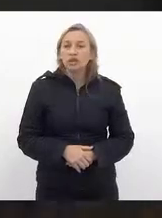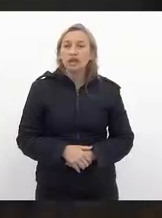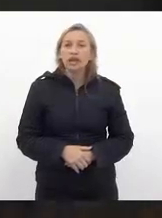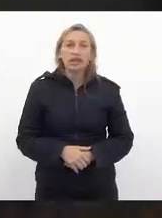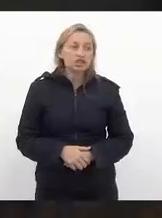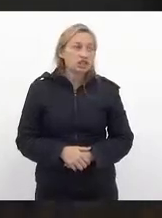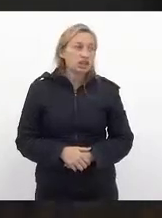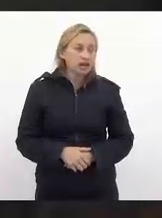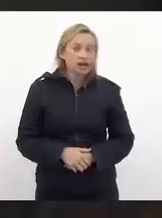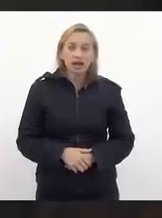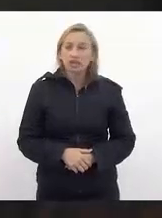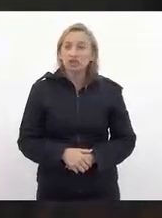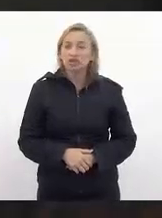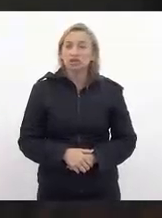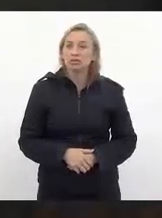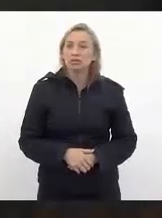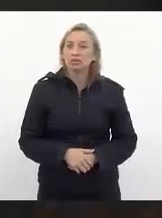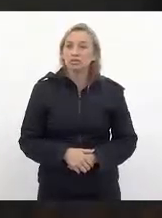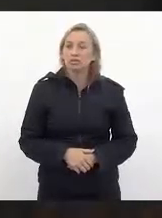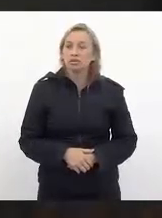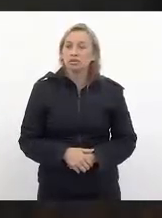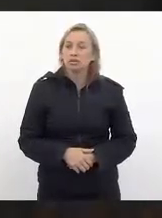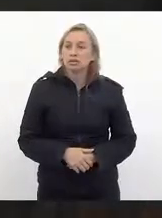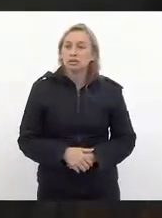acolhida dos pareceres